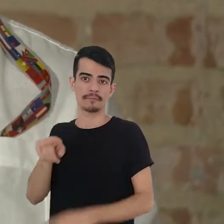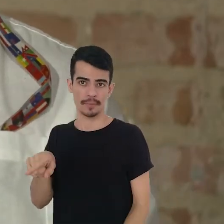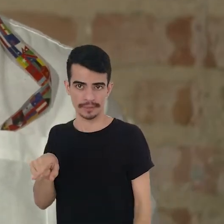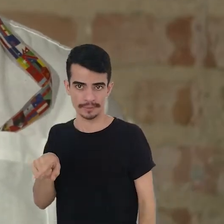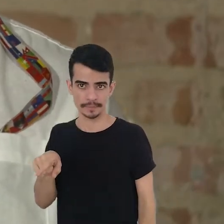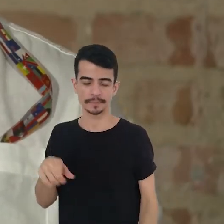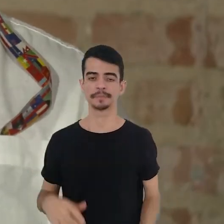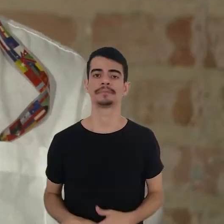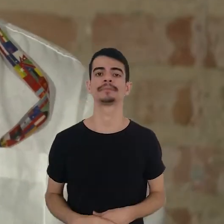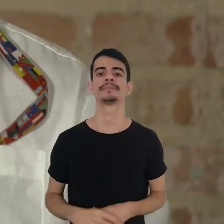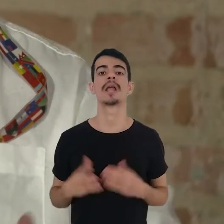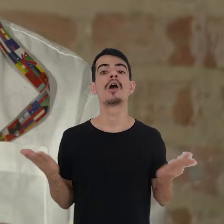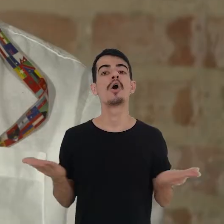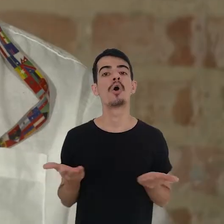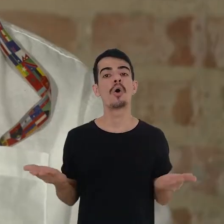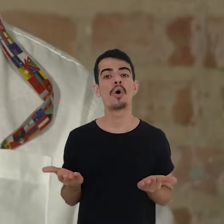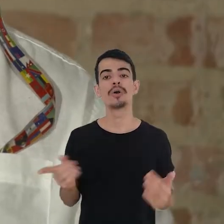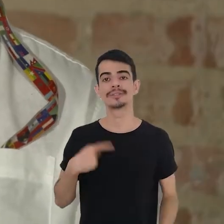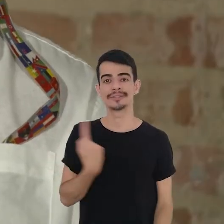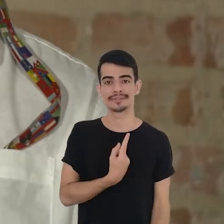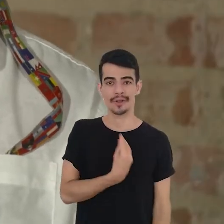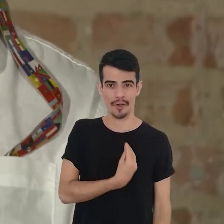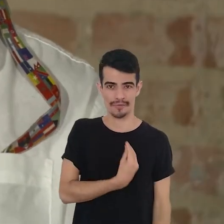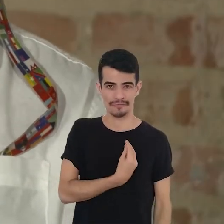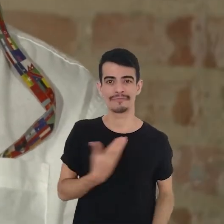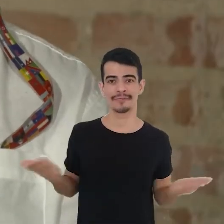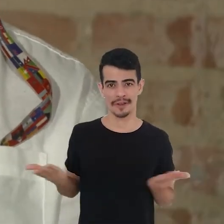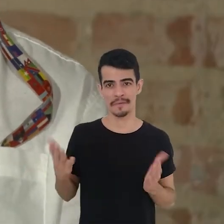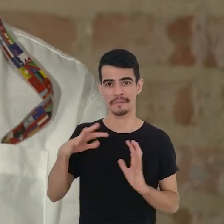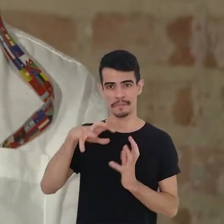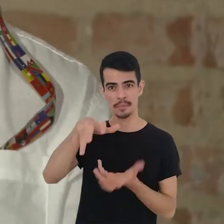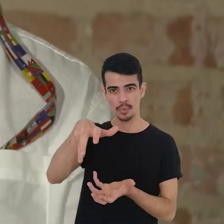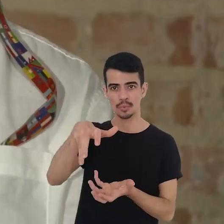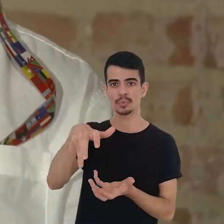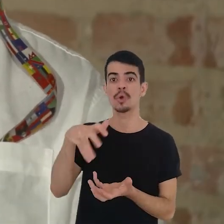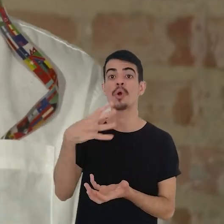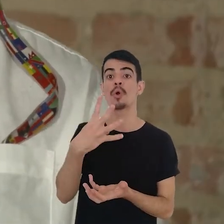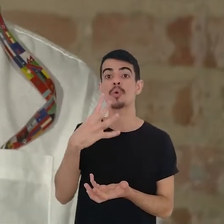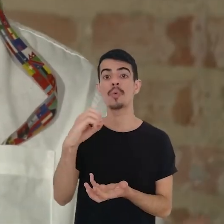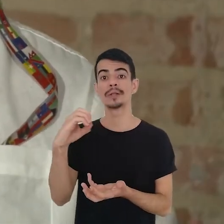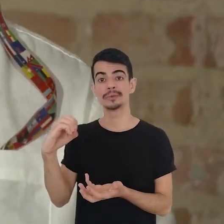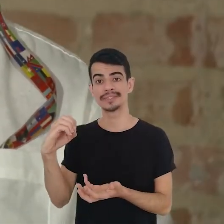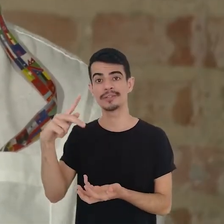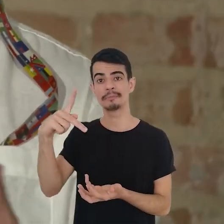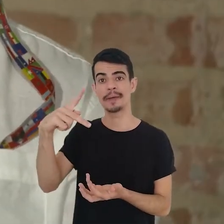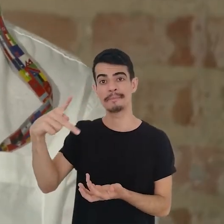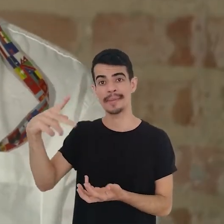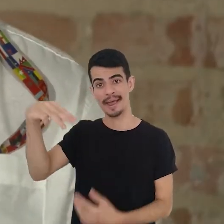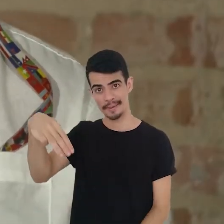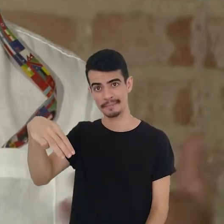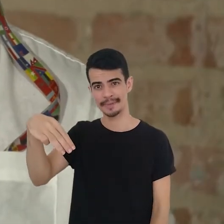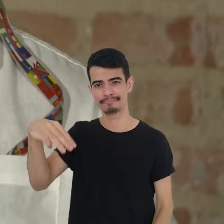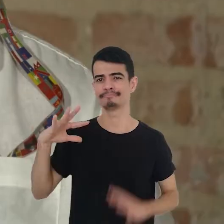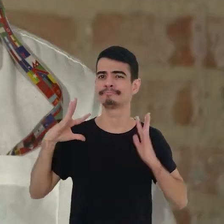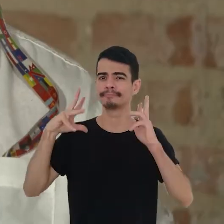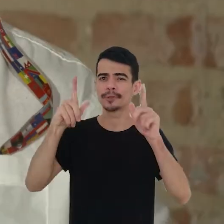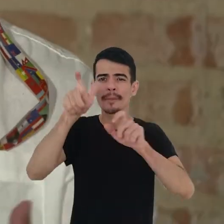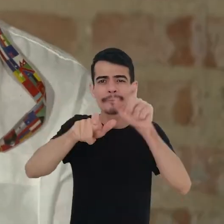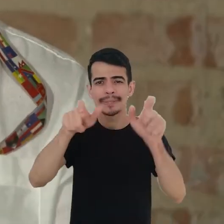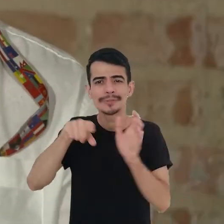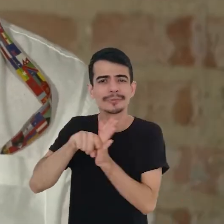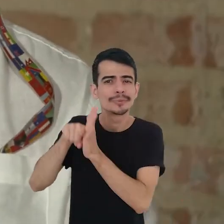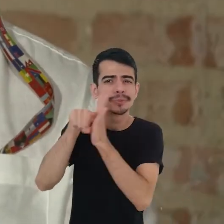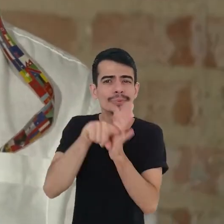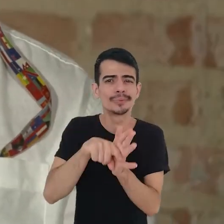tipo, vivemos num mundo de 400 ppm, né? Qualquer pesquisador que trabalha com química da atmosfera